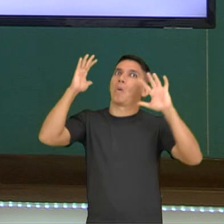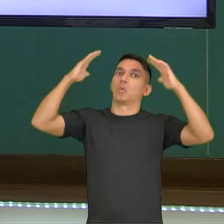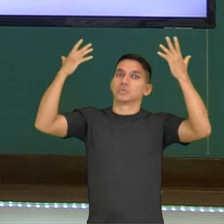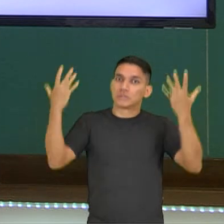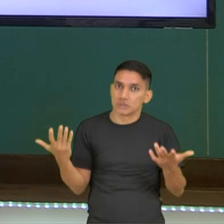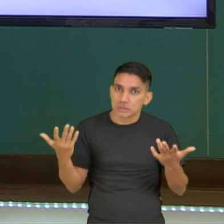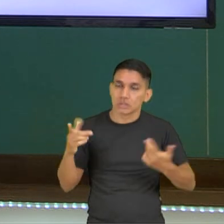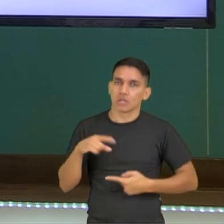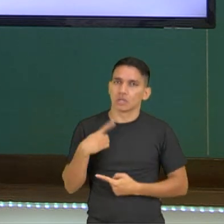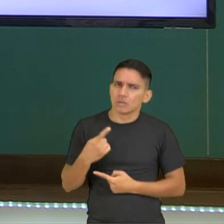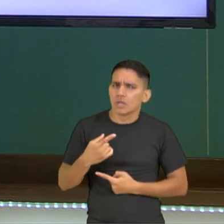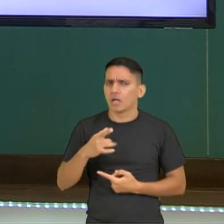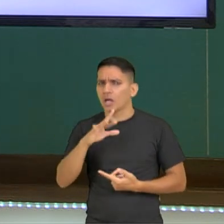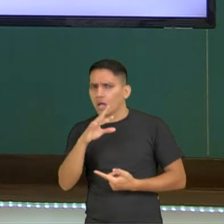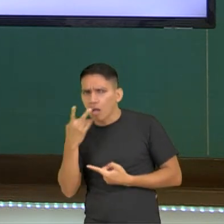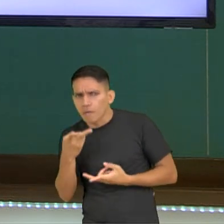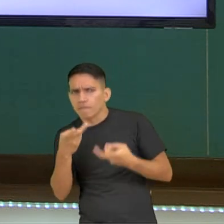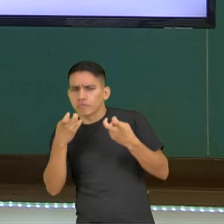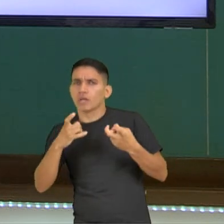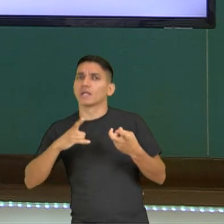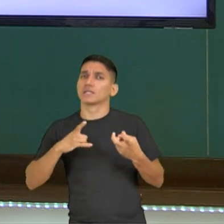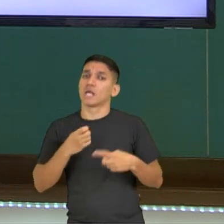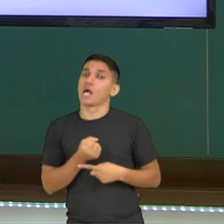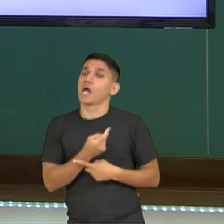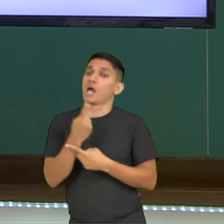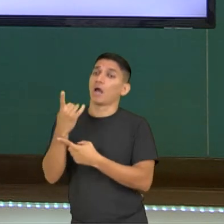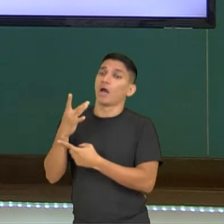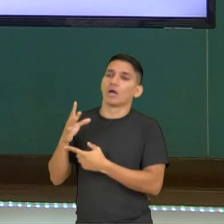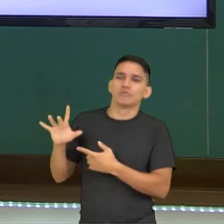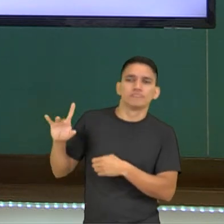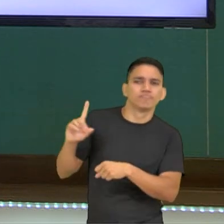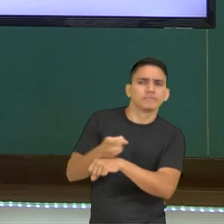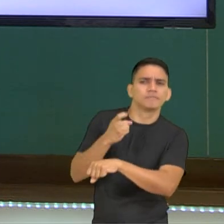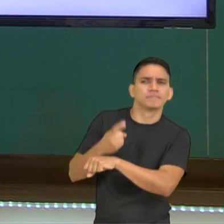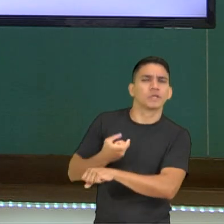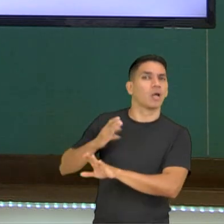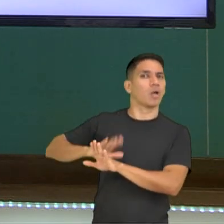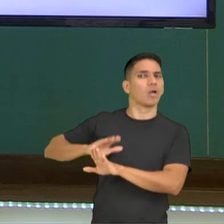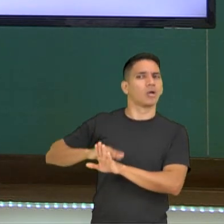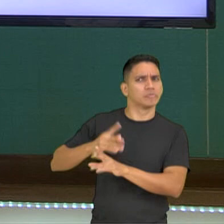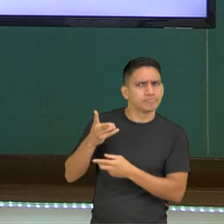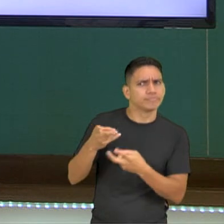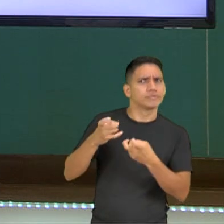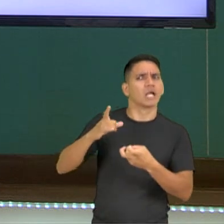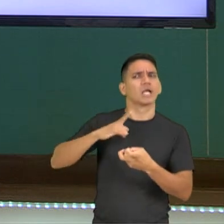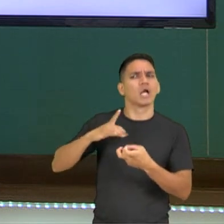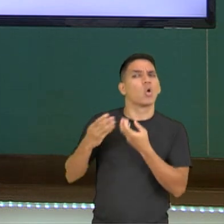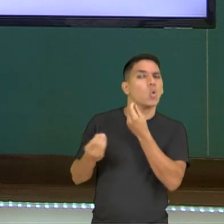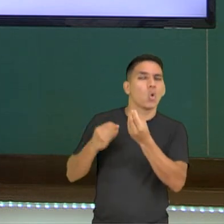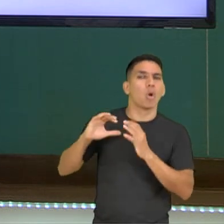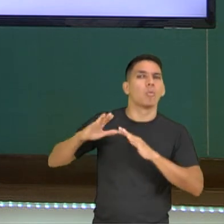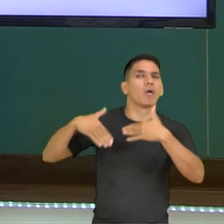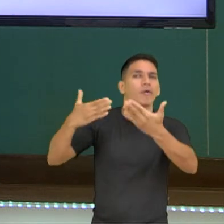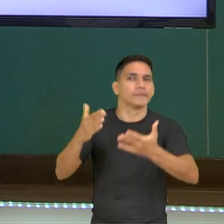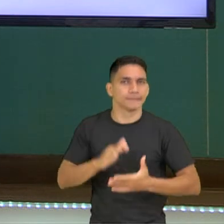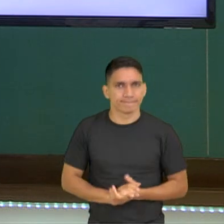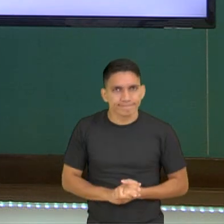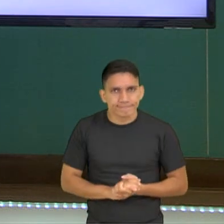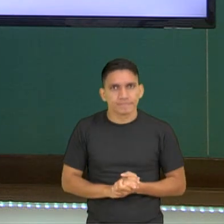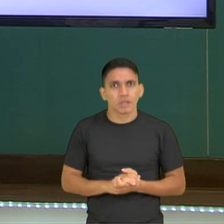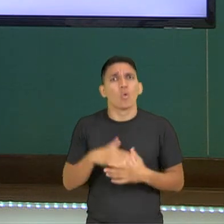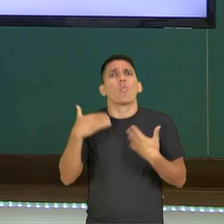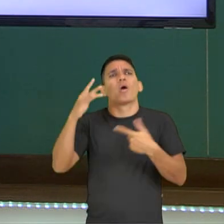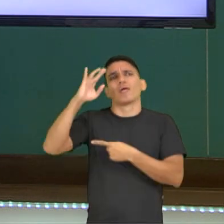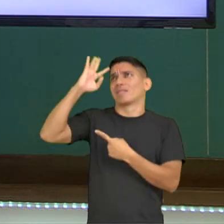aconteceu e nós temos registros, evidências indiretas que nos diz como isso aconteceu. Qual é